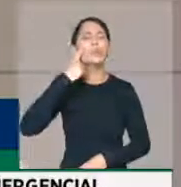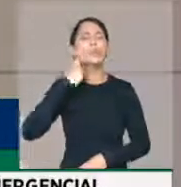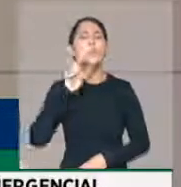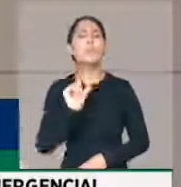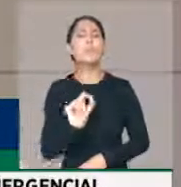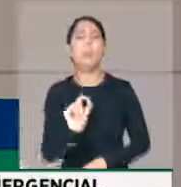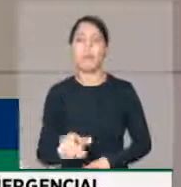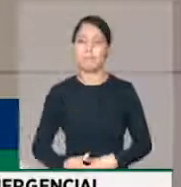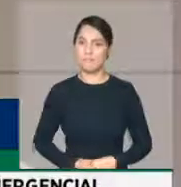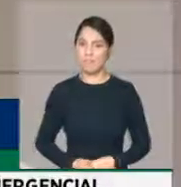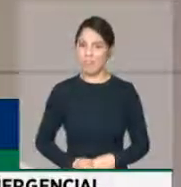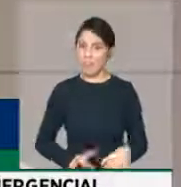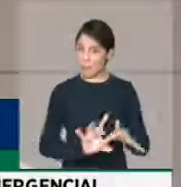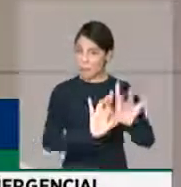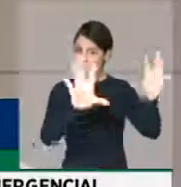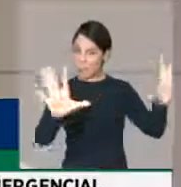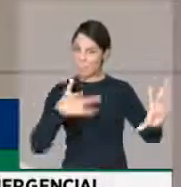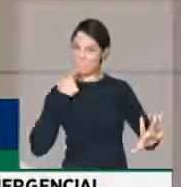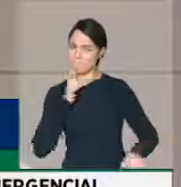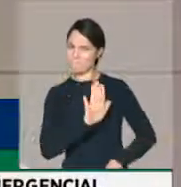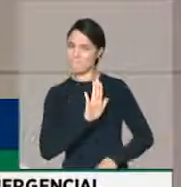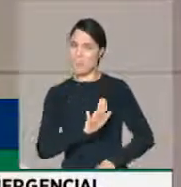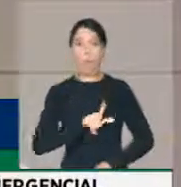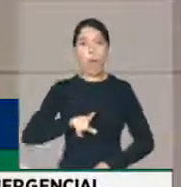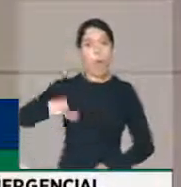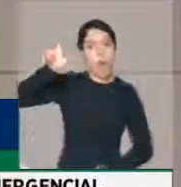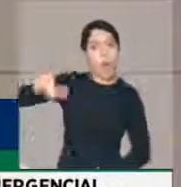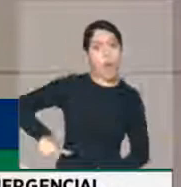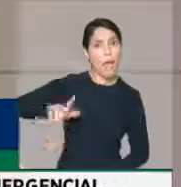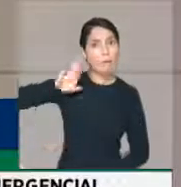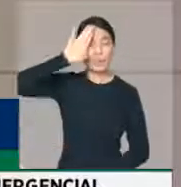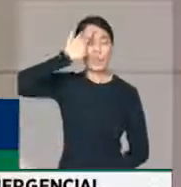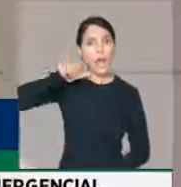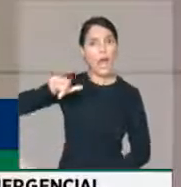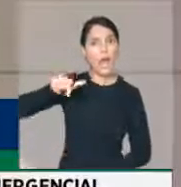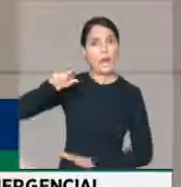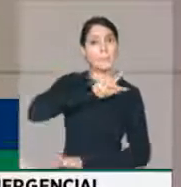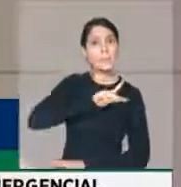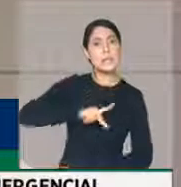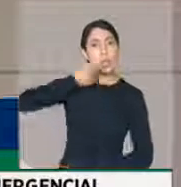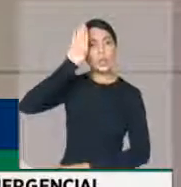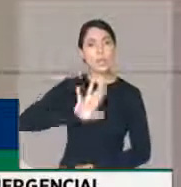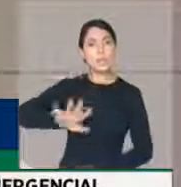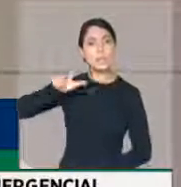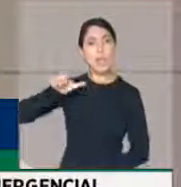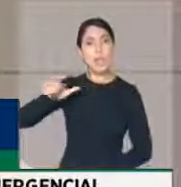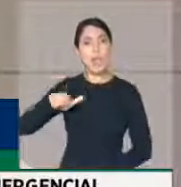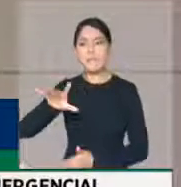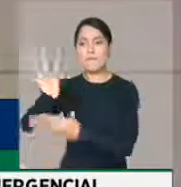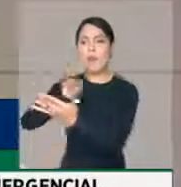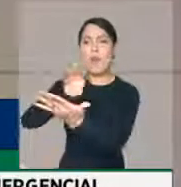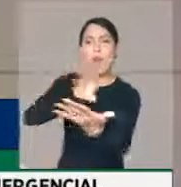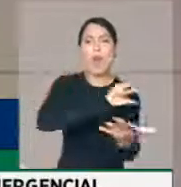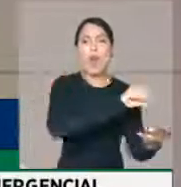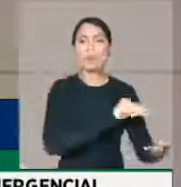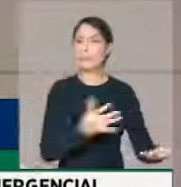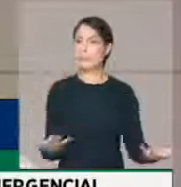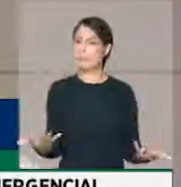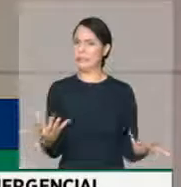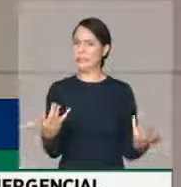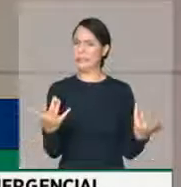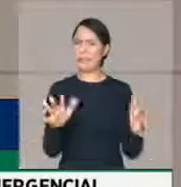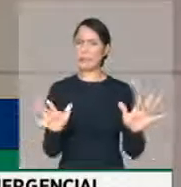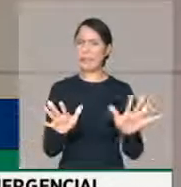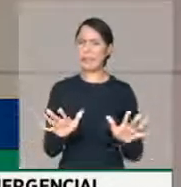liberdades, feita pelo presidente da República, que tenta copiar e copia mal e porcamente. Aliás, não é um